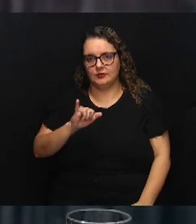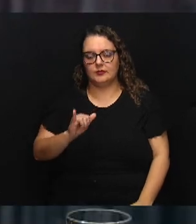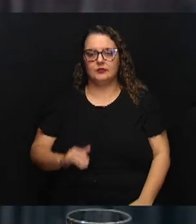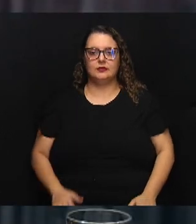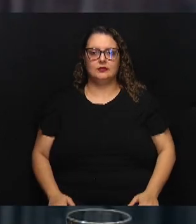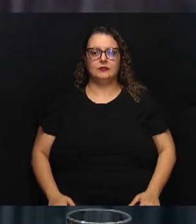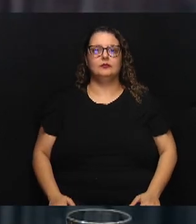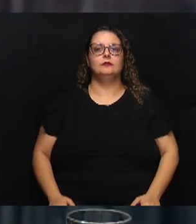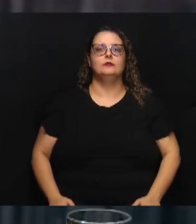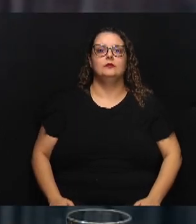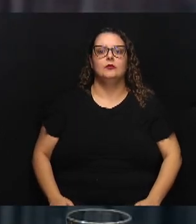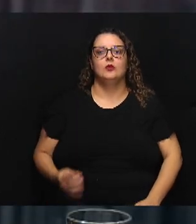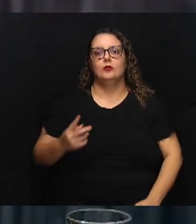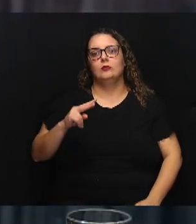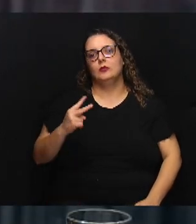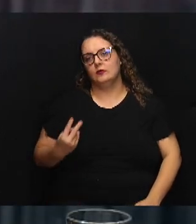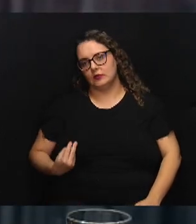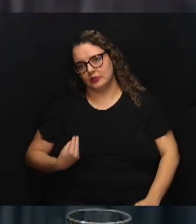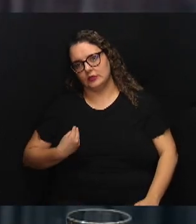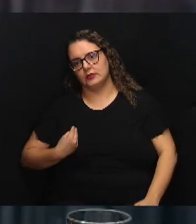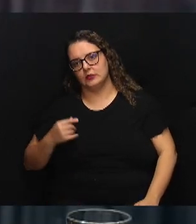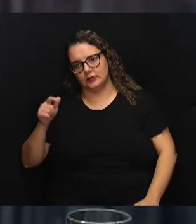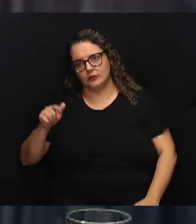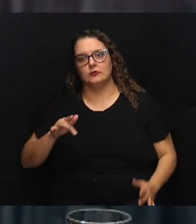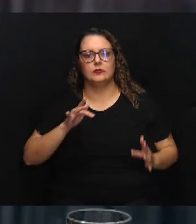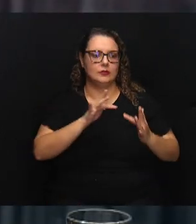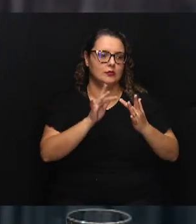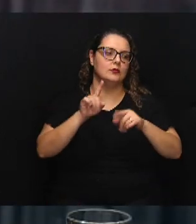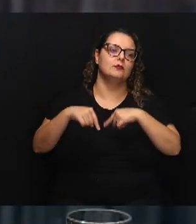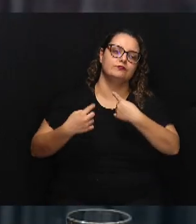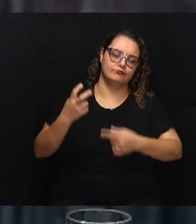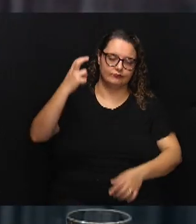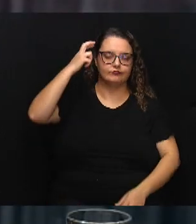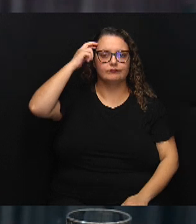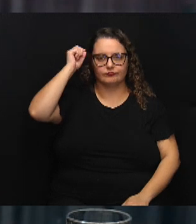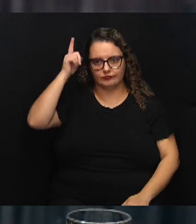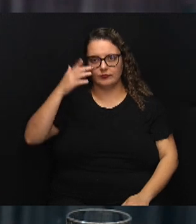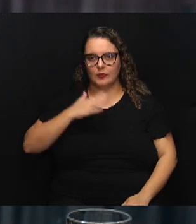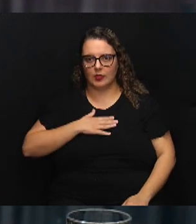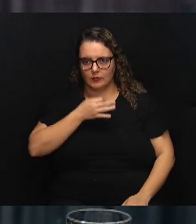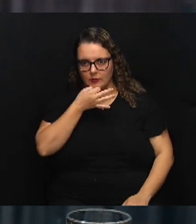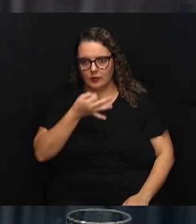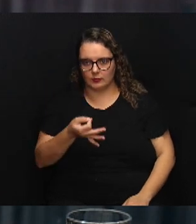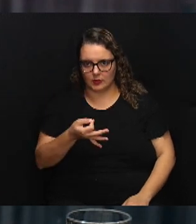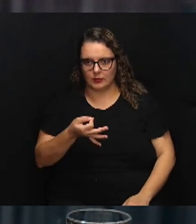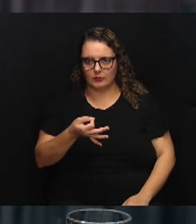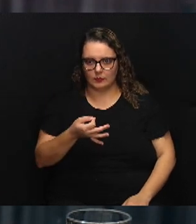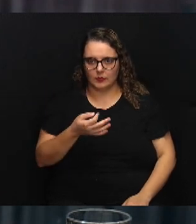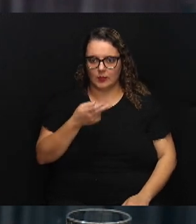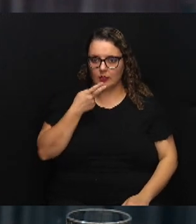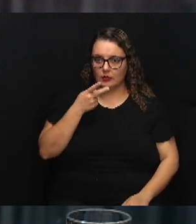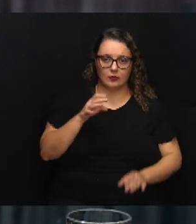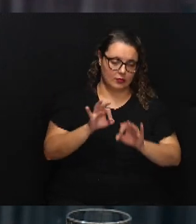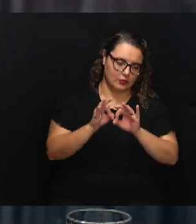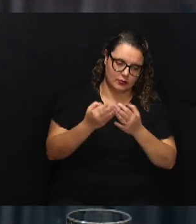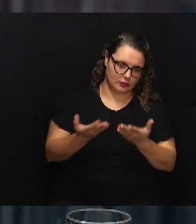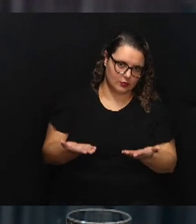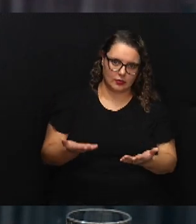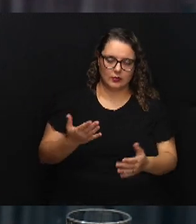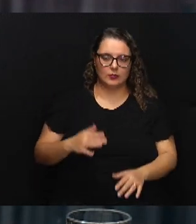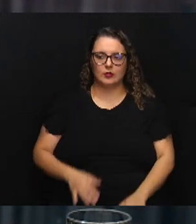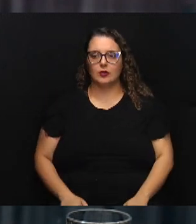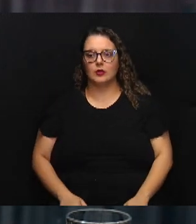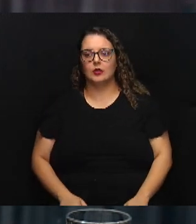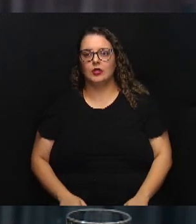assim, pelo menos uma vez na vida a pessoa precisa ter contato com outra cultura. Essa é a minha opinião. Né? Eu falo muito de família, né? Eu estive